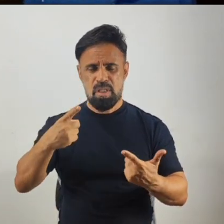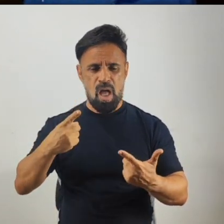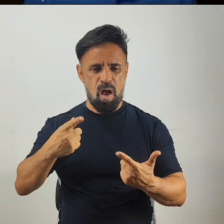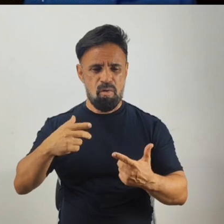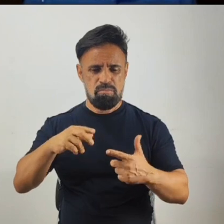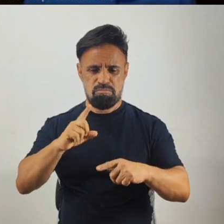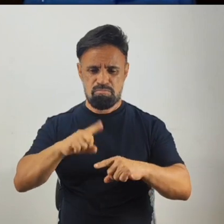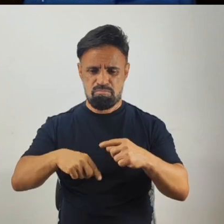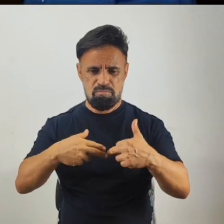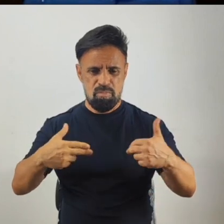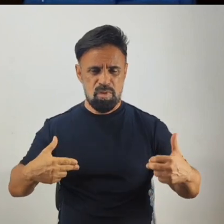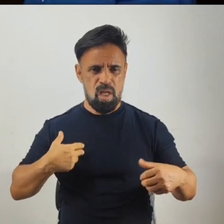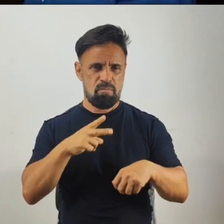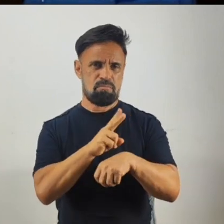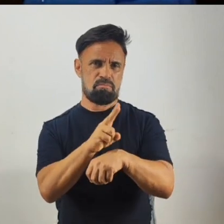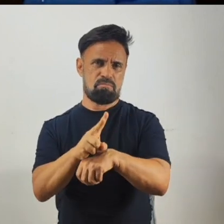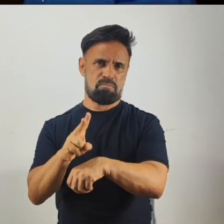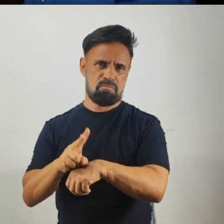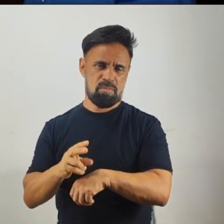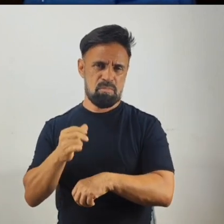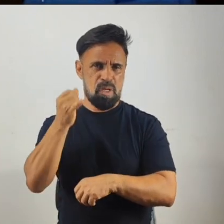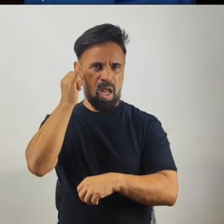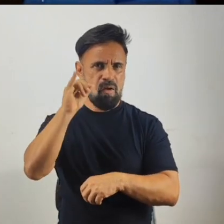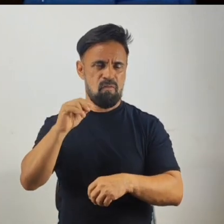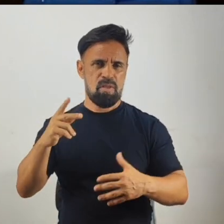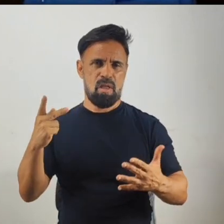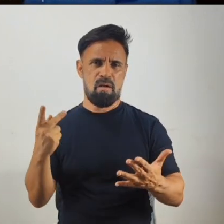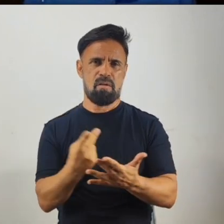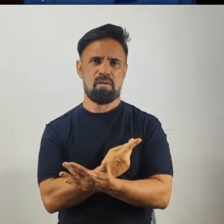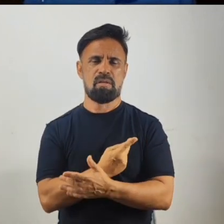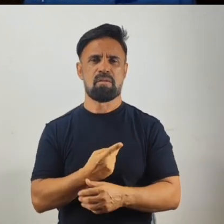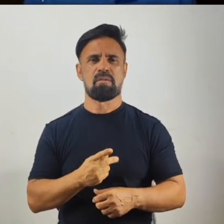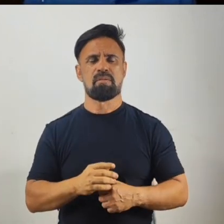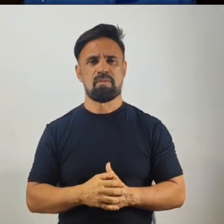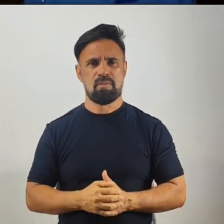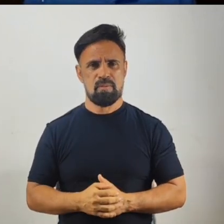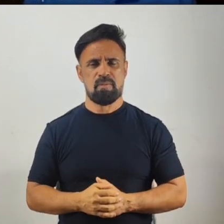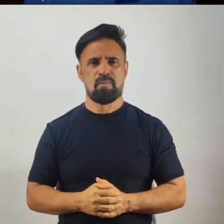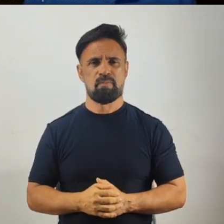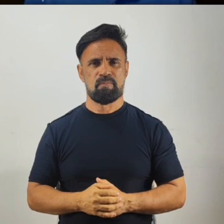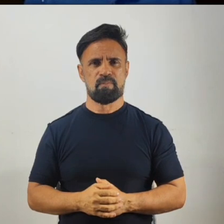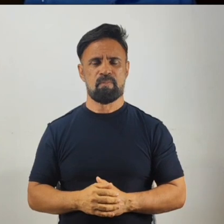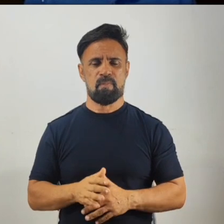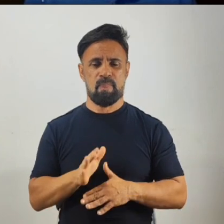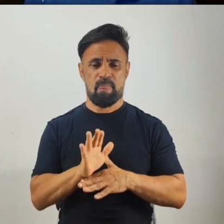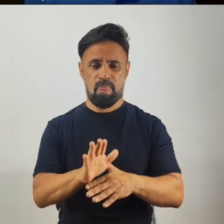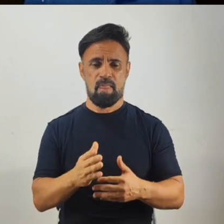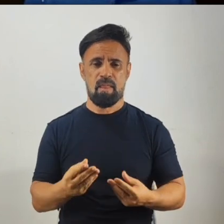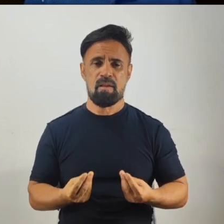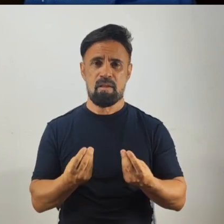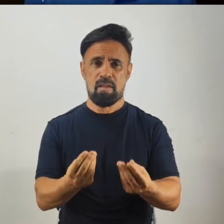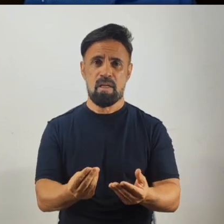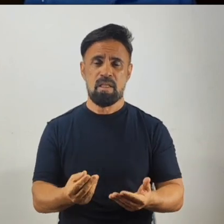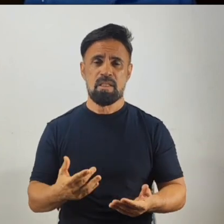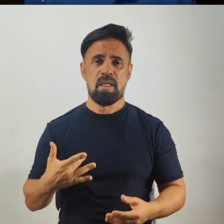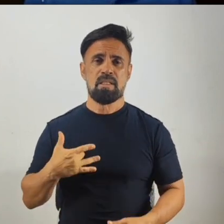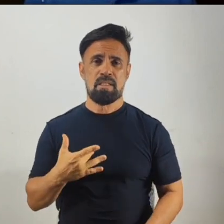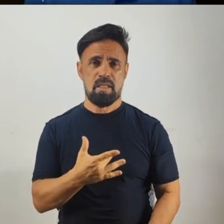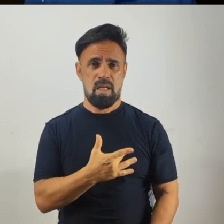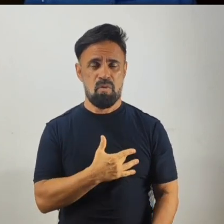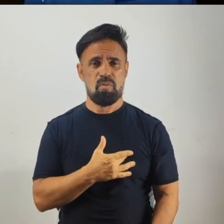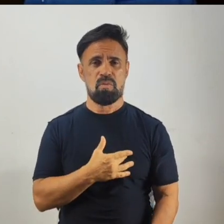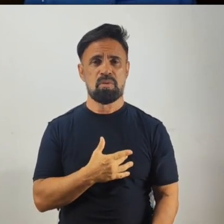trazer danos à saúde das pessoas. E danos desnecessários também durante a atenção prestada no serviço de